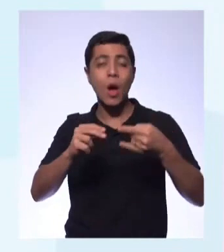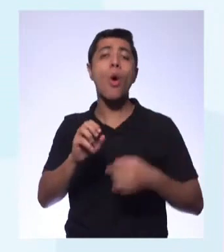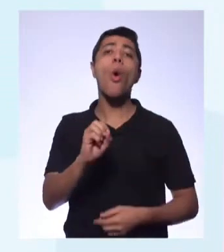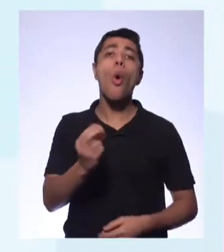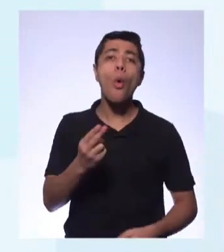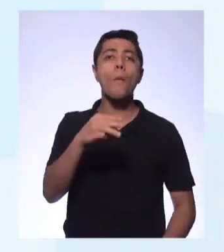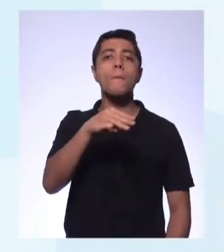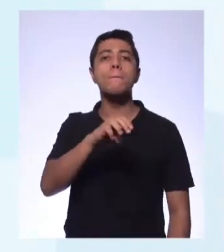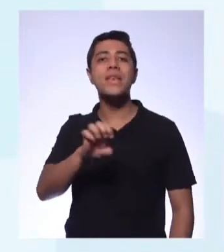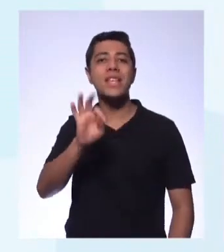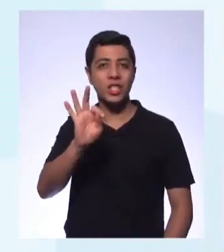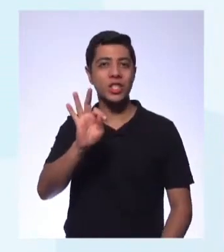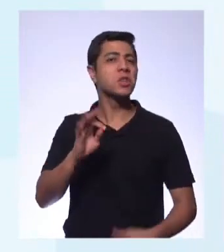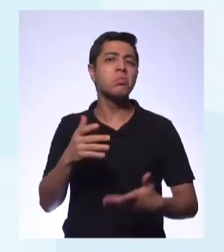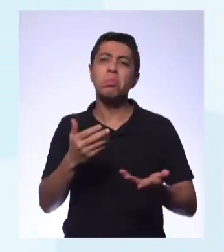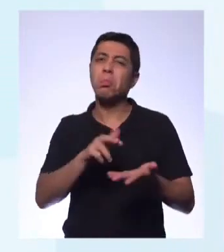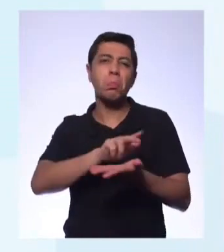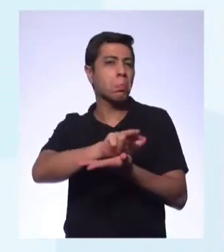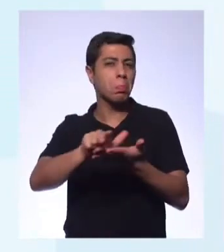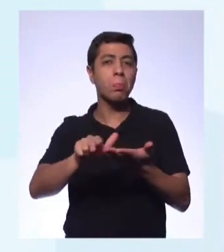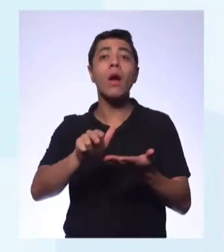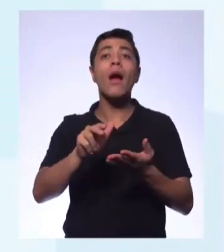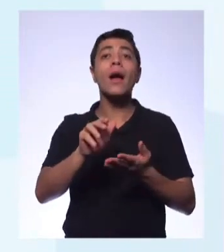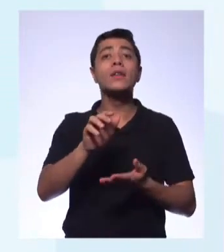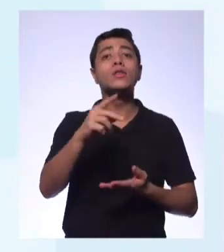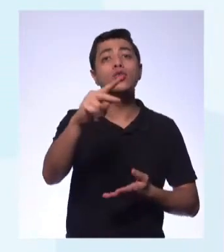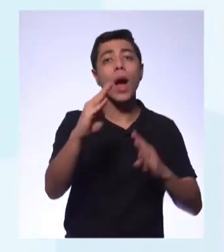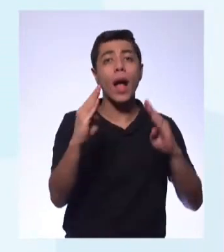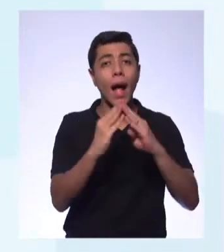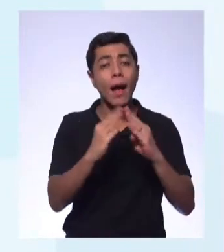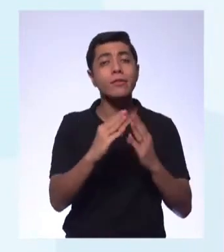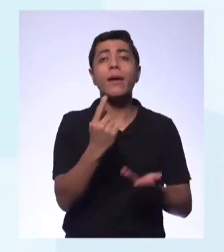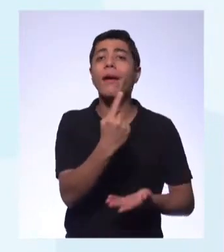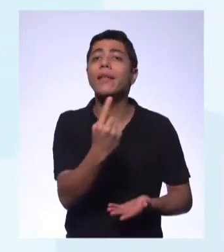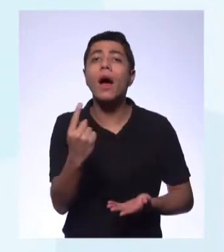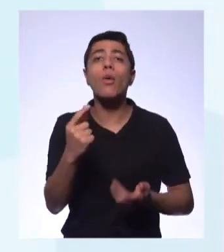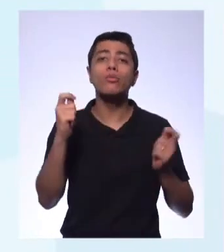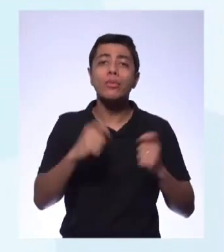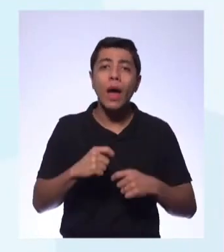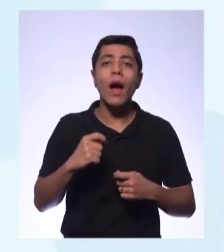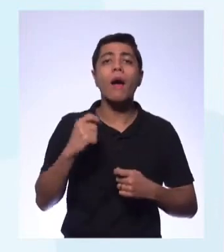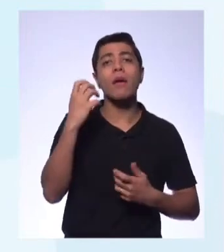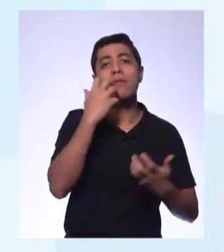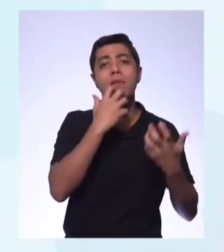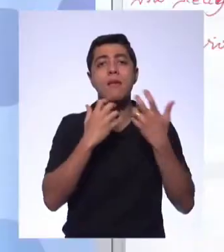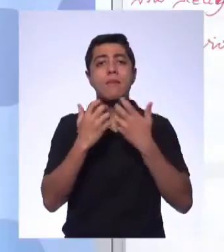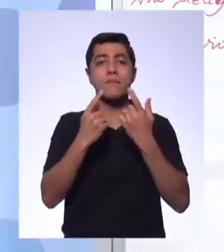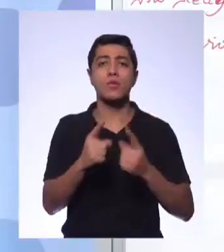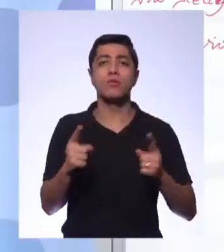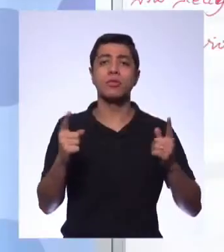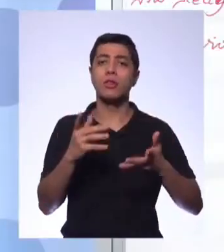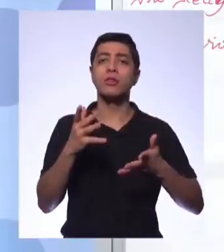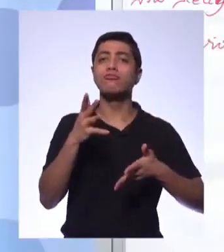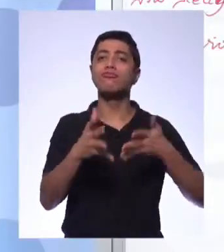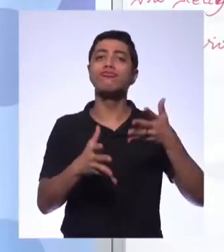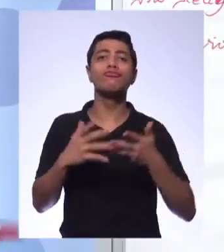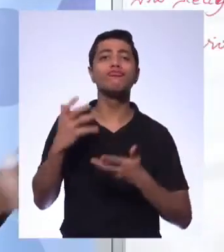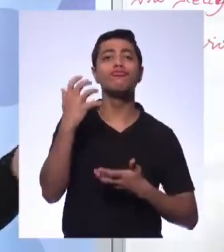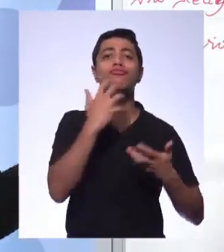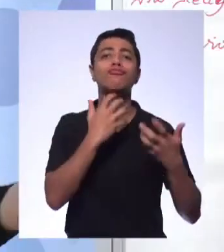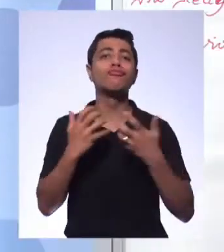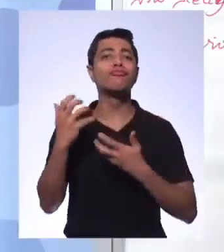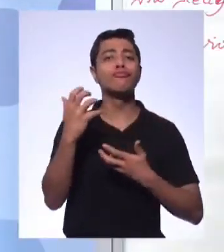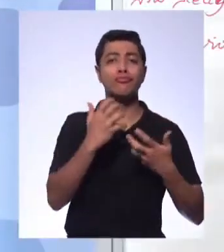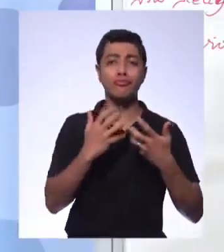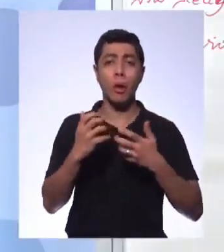vão cantar uma música, vão justamente utilizar essa atividade de compor uma trilha através do celular, enfim.